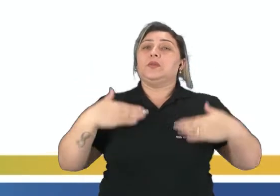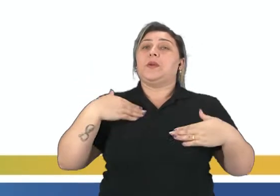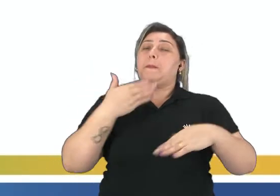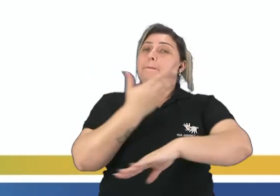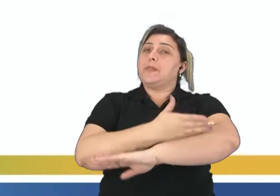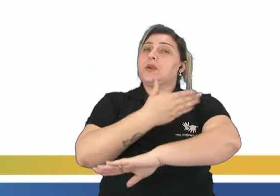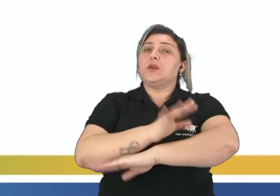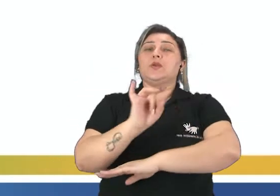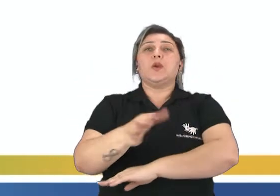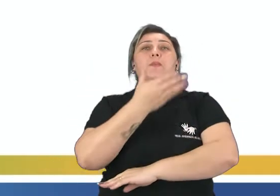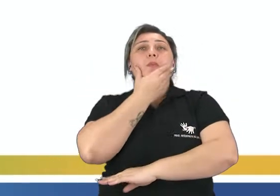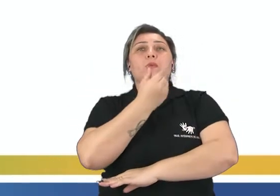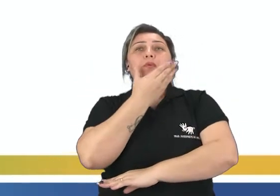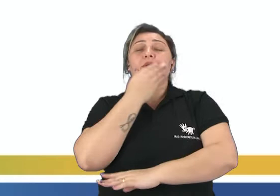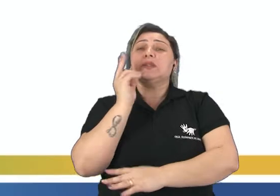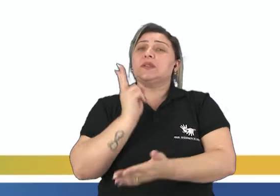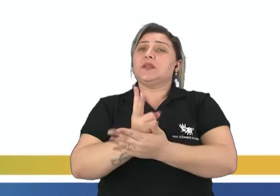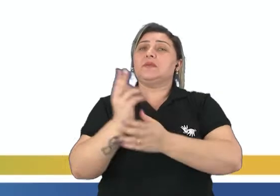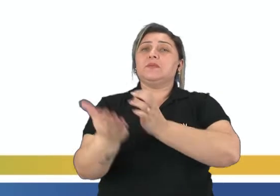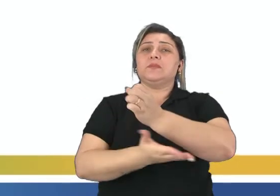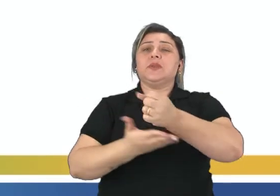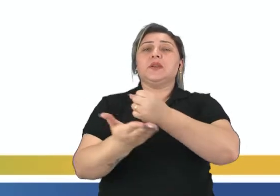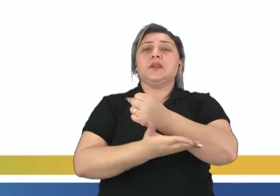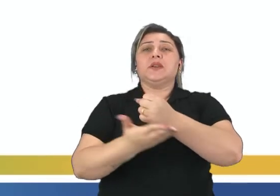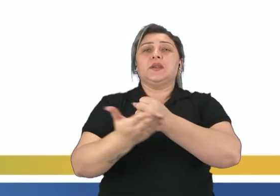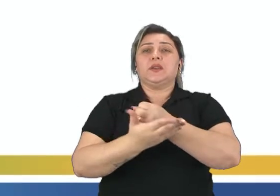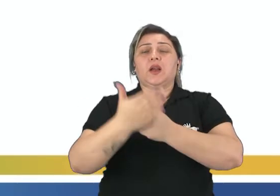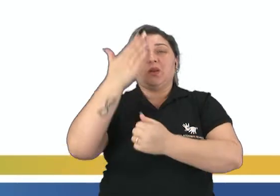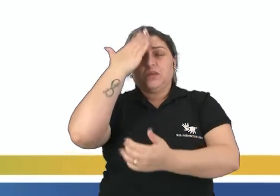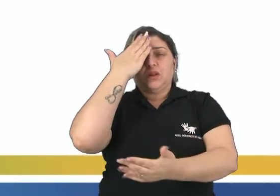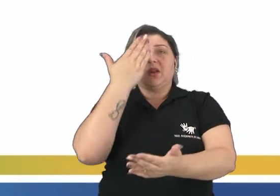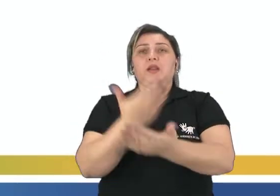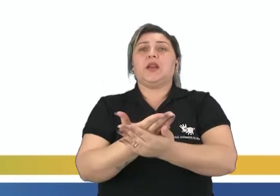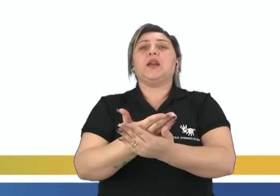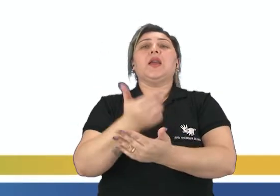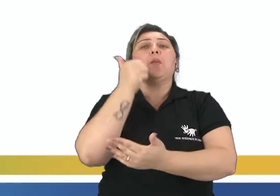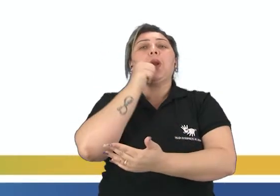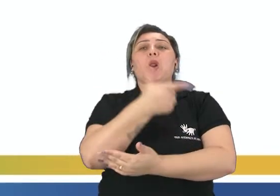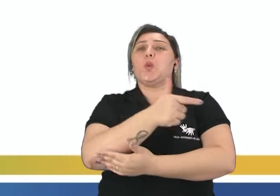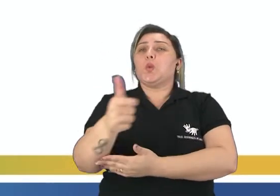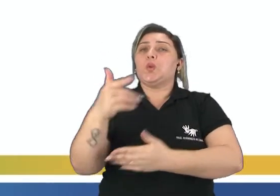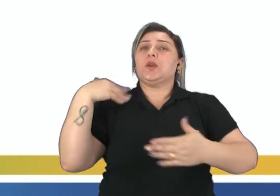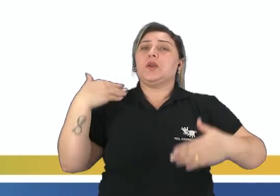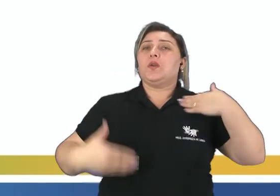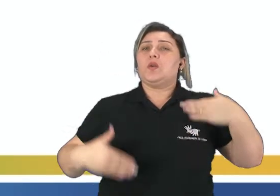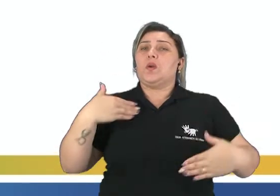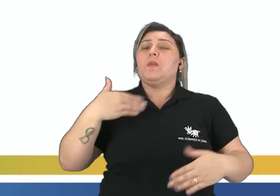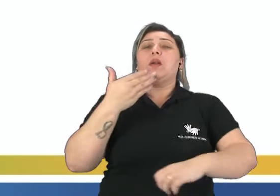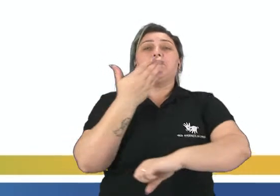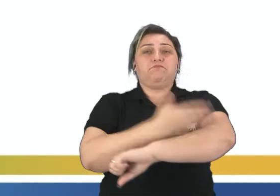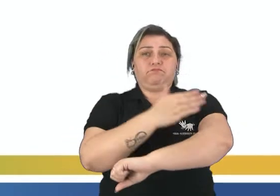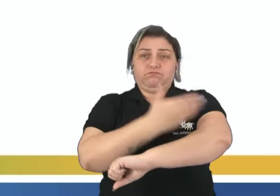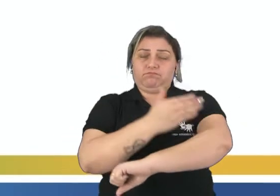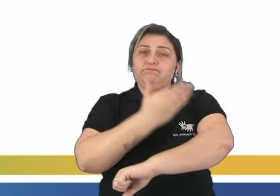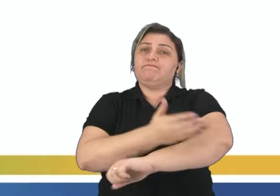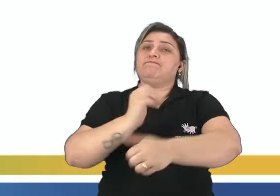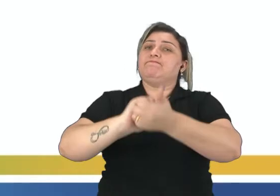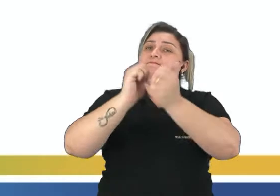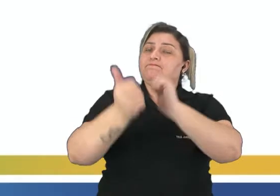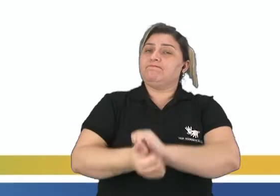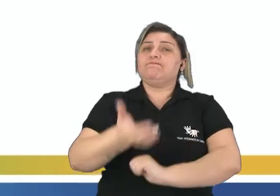homens. Um fato sempre baseado numa crença de que as mulheres não tinham porte físico para praticá-los e que esses